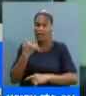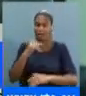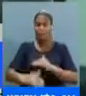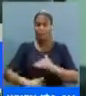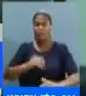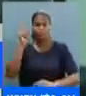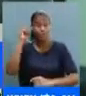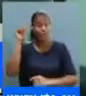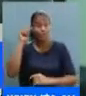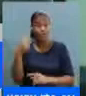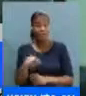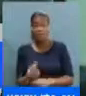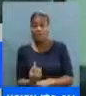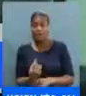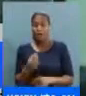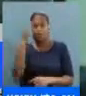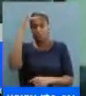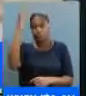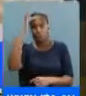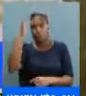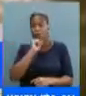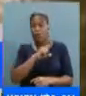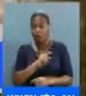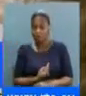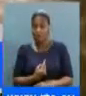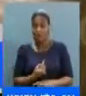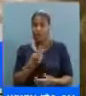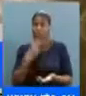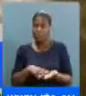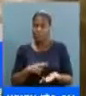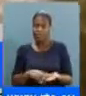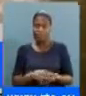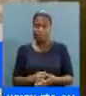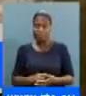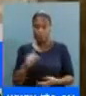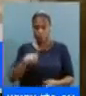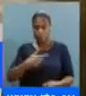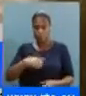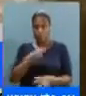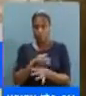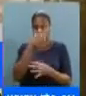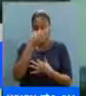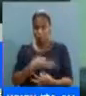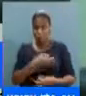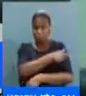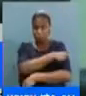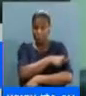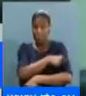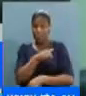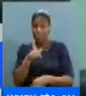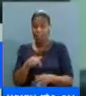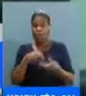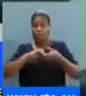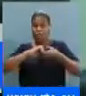passo determinante para que o sonho pudesse ser uma realidade. Hoje nós celebramos a diplomacia,